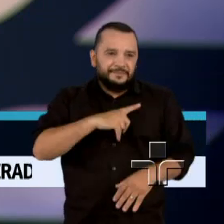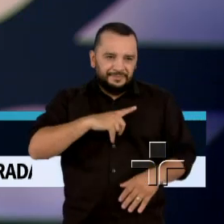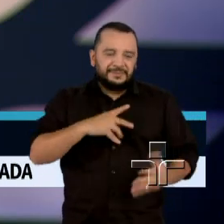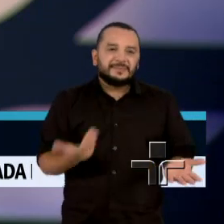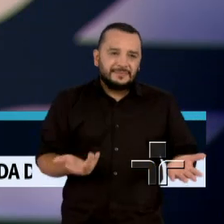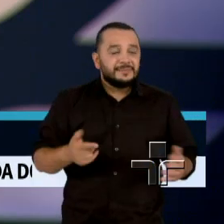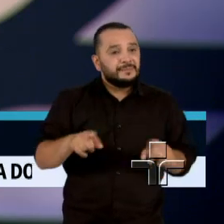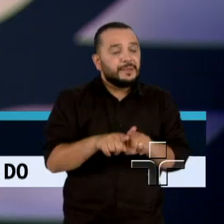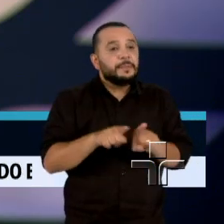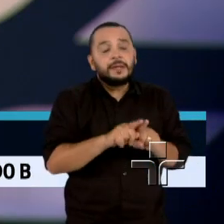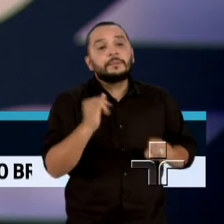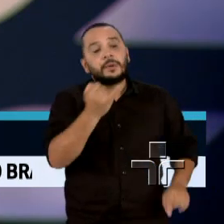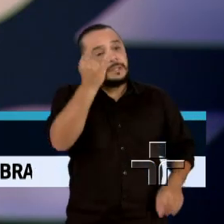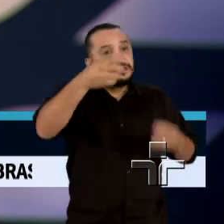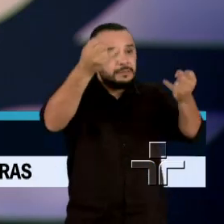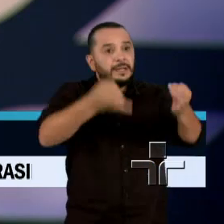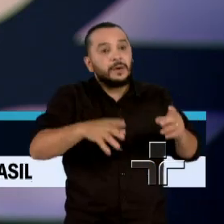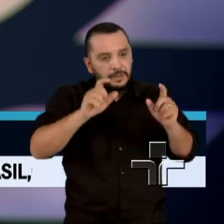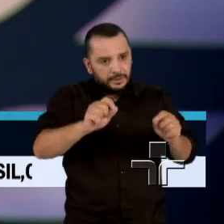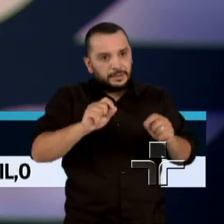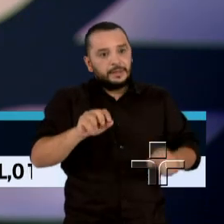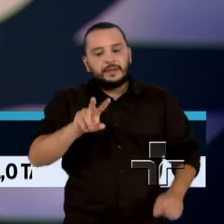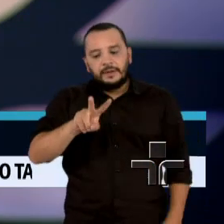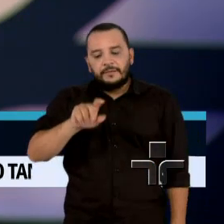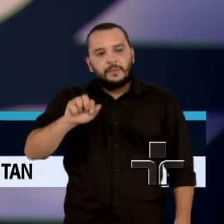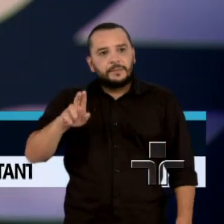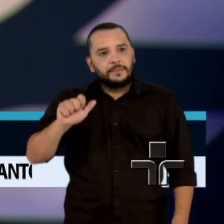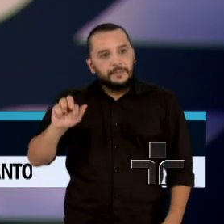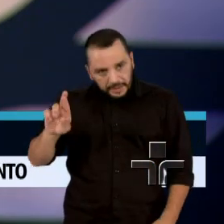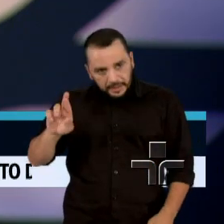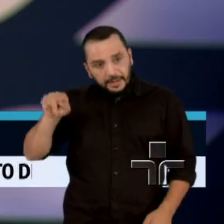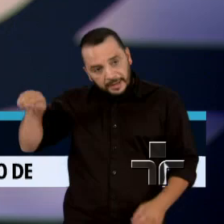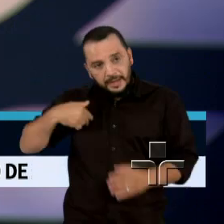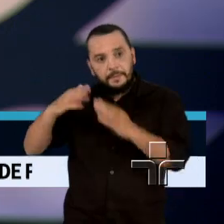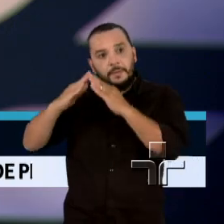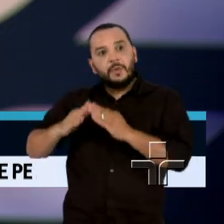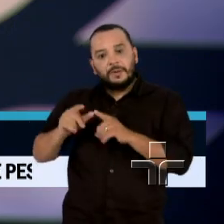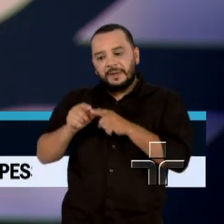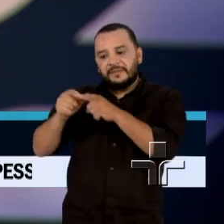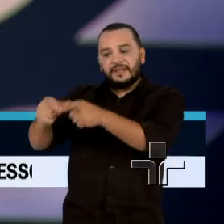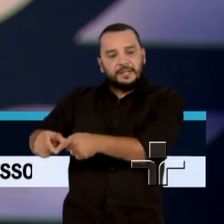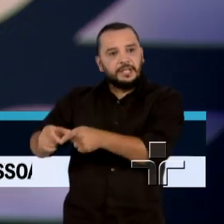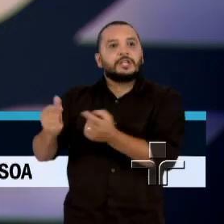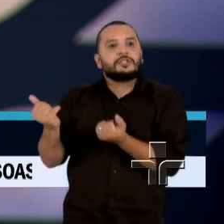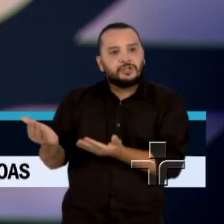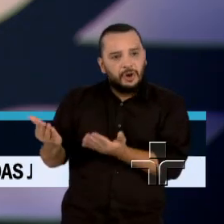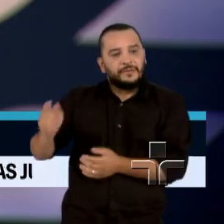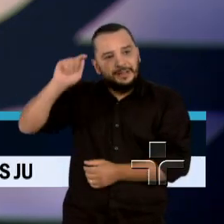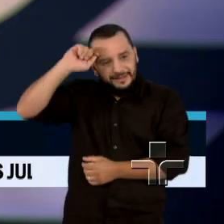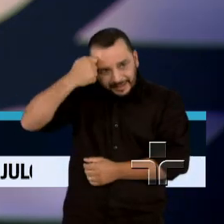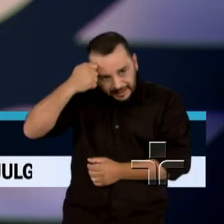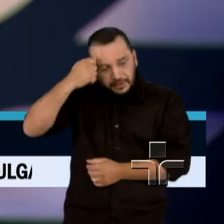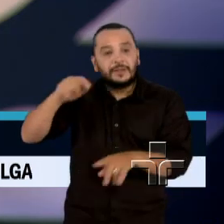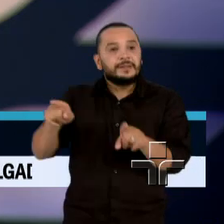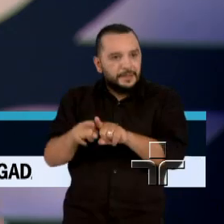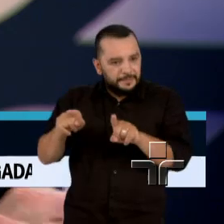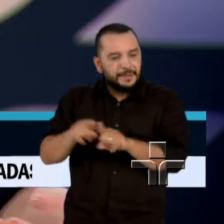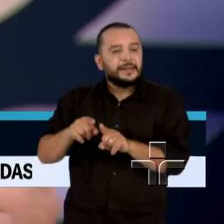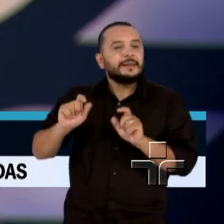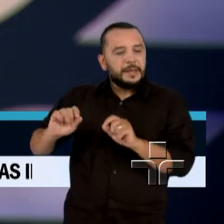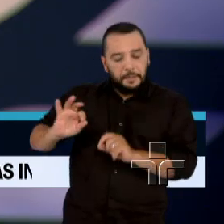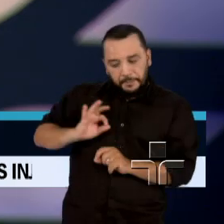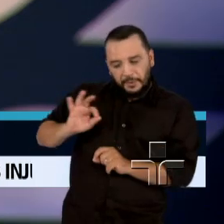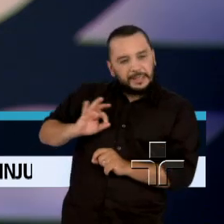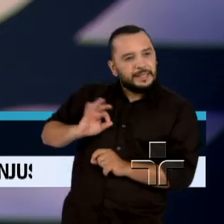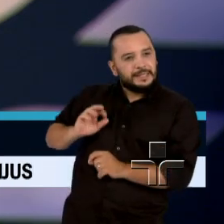que é importante de trazer também, é que ele é um rapaz que mora na periferia, que é jovem, que é negro e que também é alvo da polícia. Então,